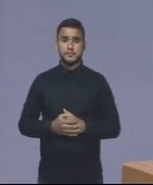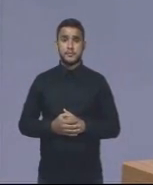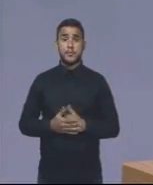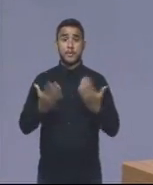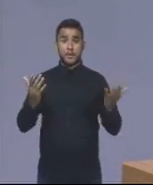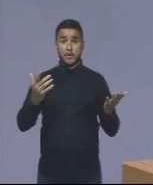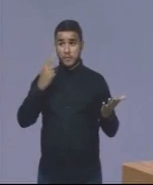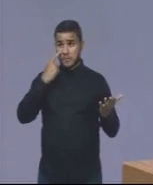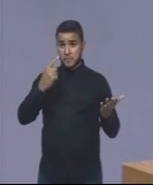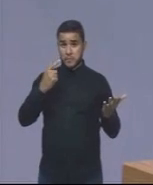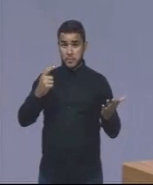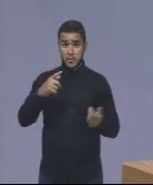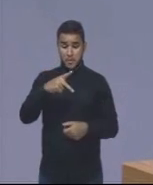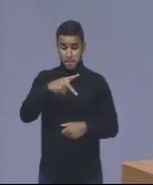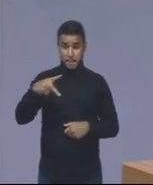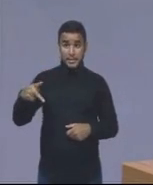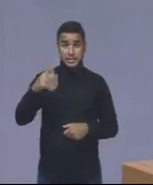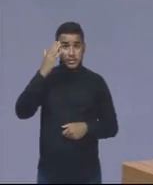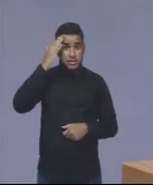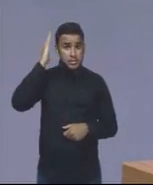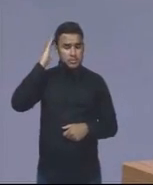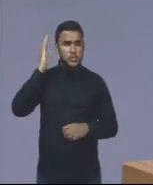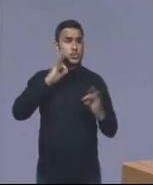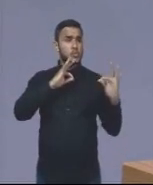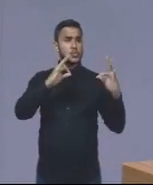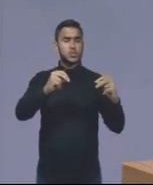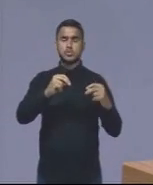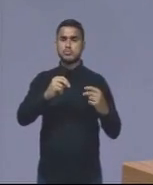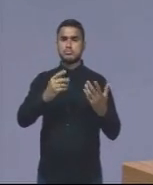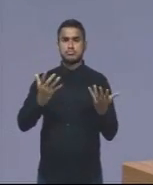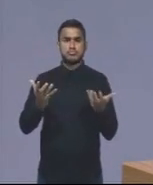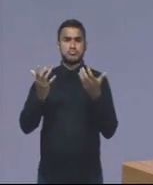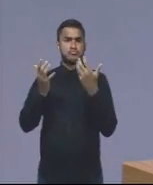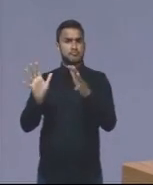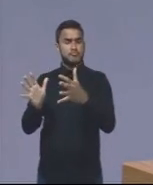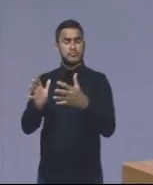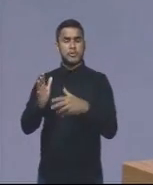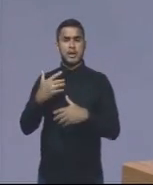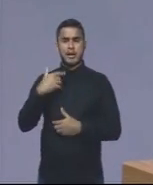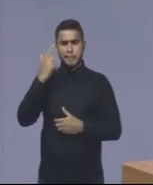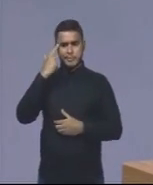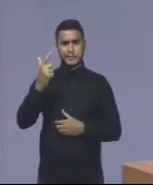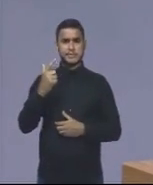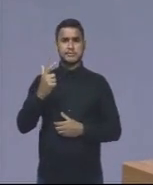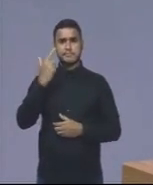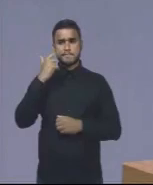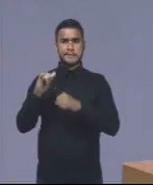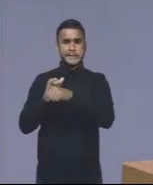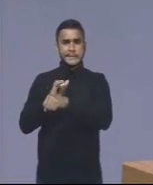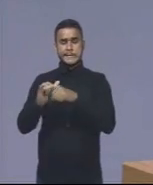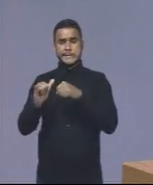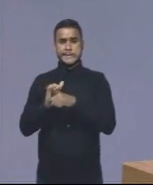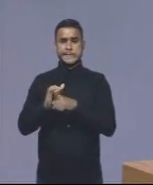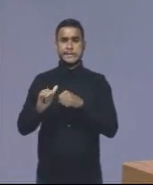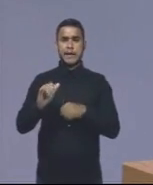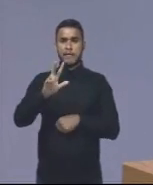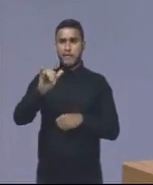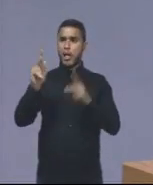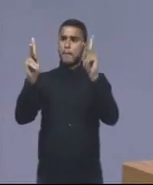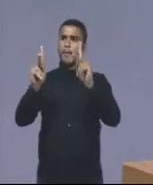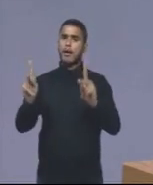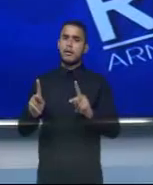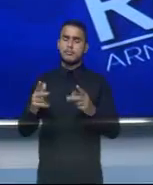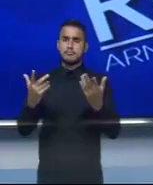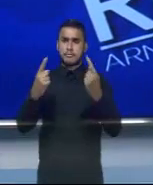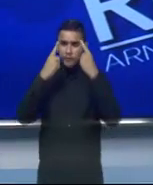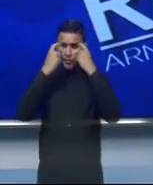do atual governo federal para adotar medidas que realmente podem, não digo resolver, a médio